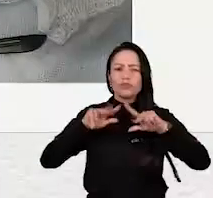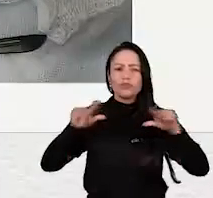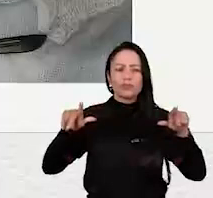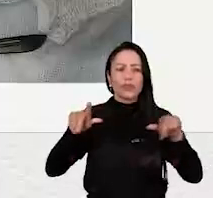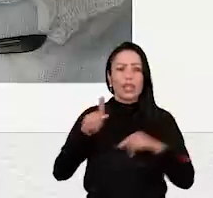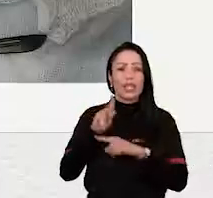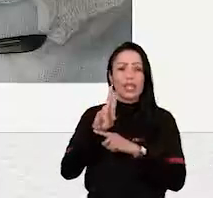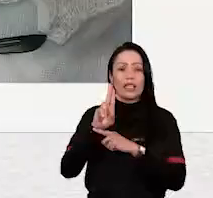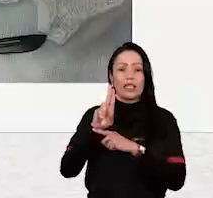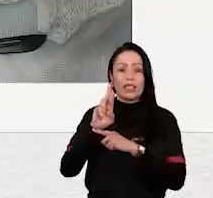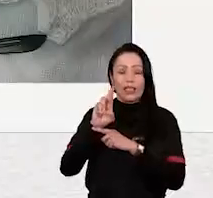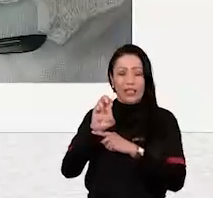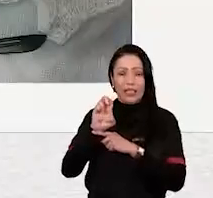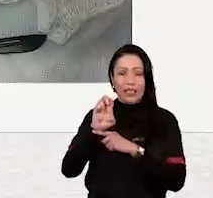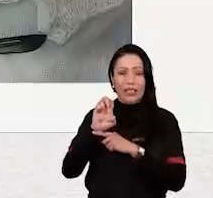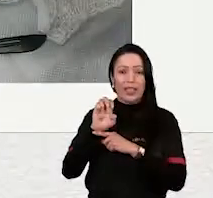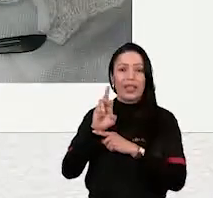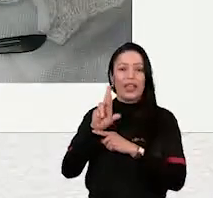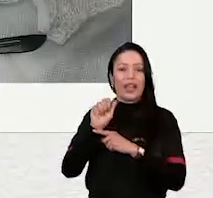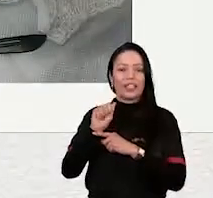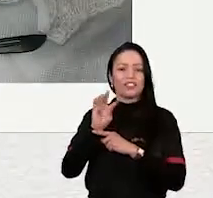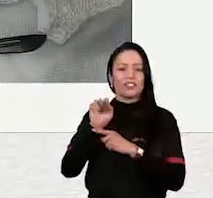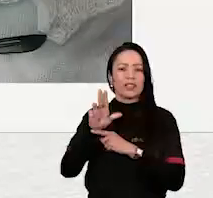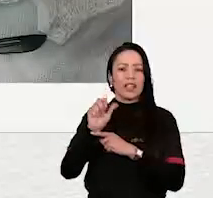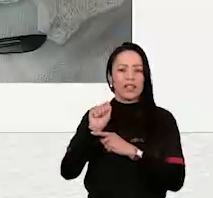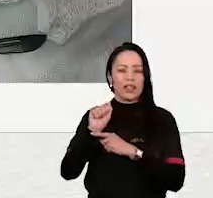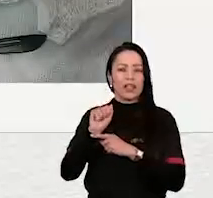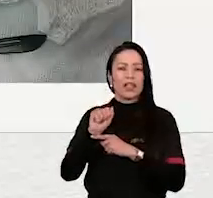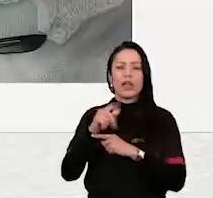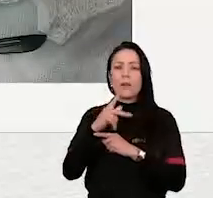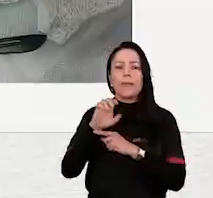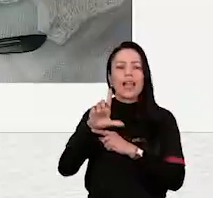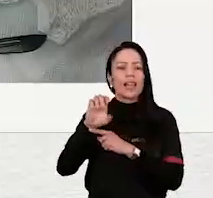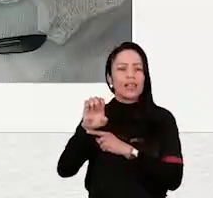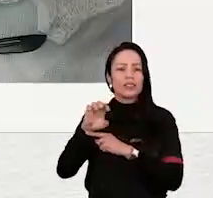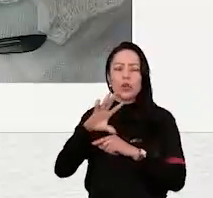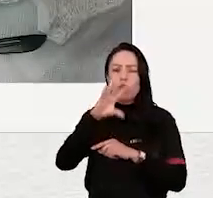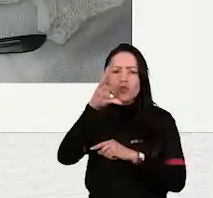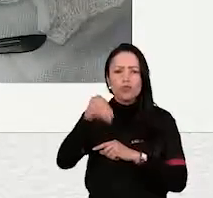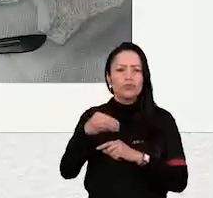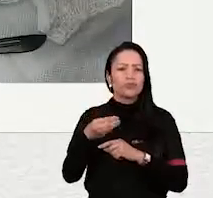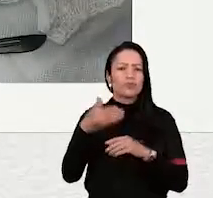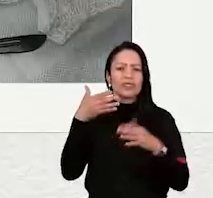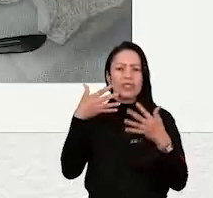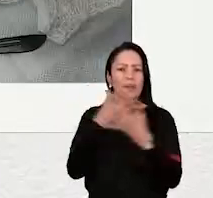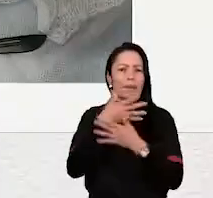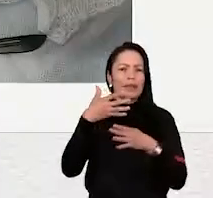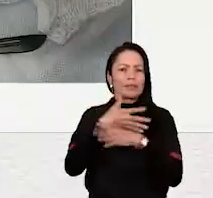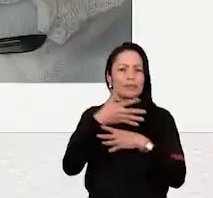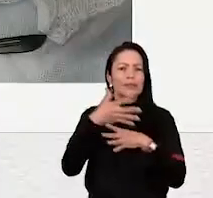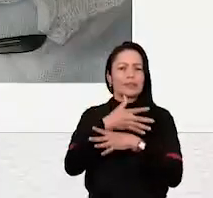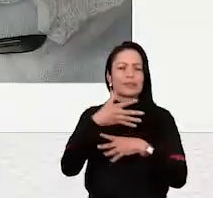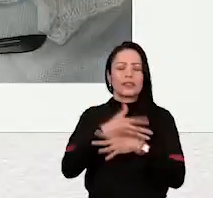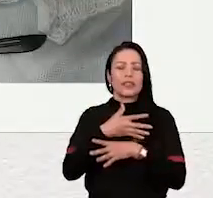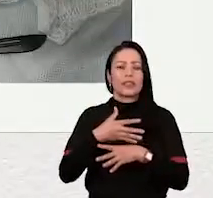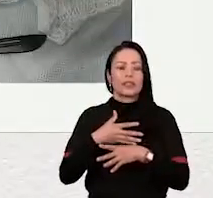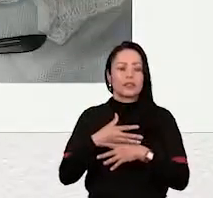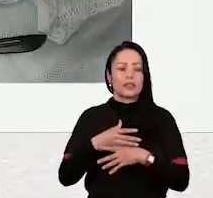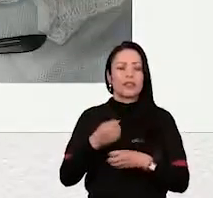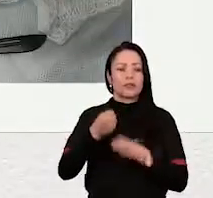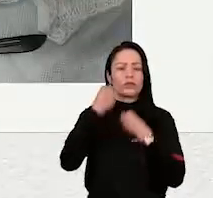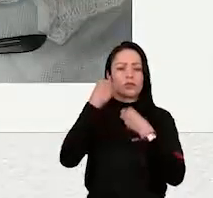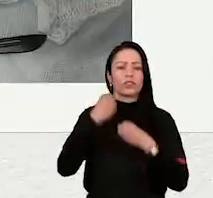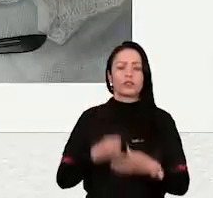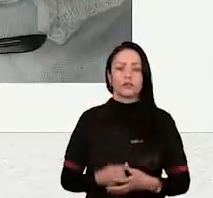queratina do conduto auditivo externo, que é pele, invade a mucosa. E isso tem força, como ela falou do colesteatoma